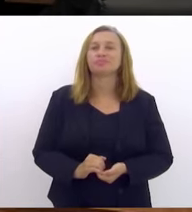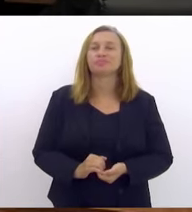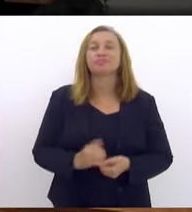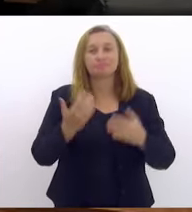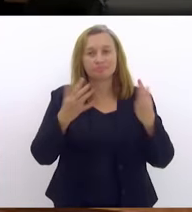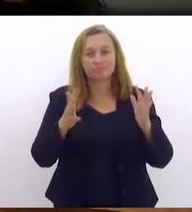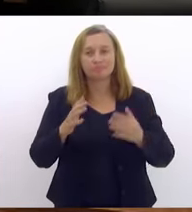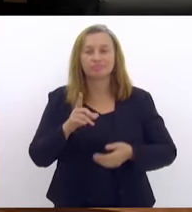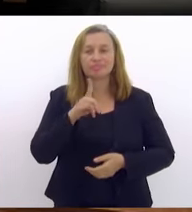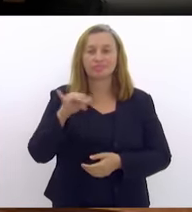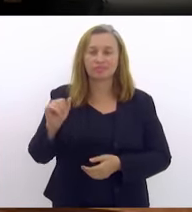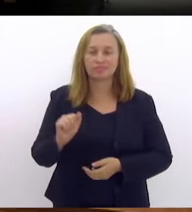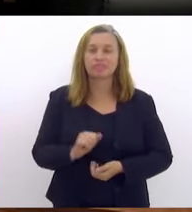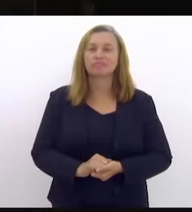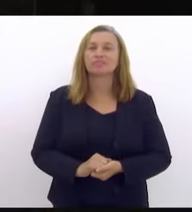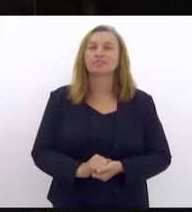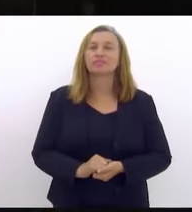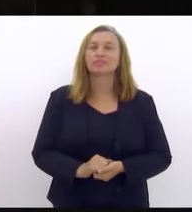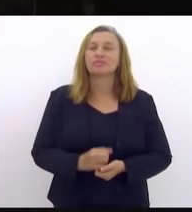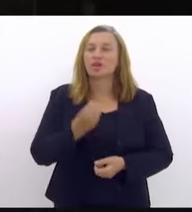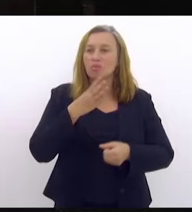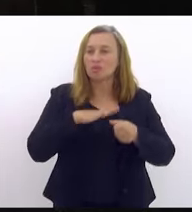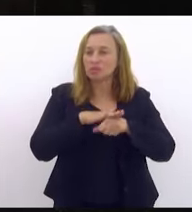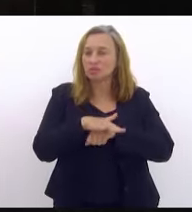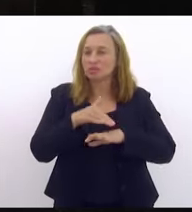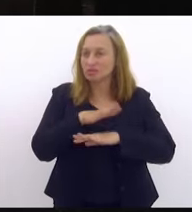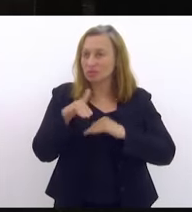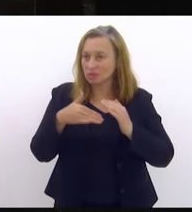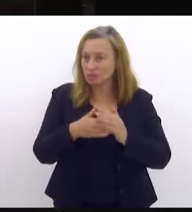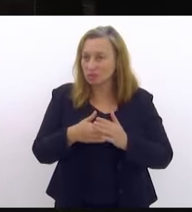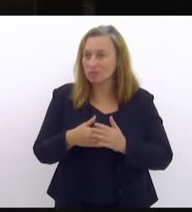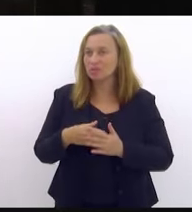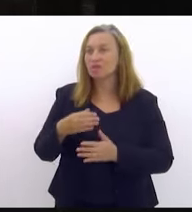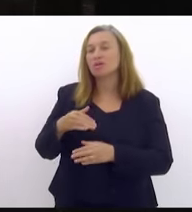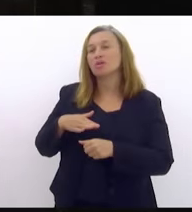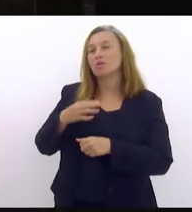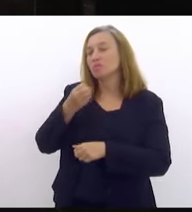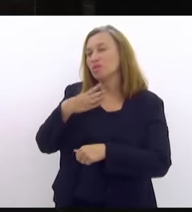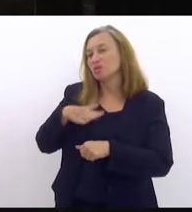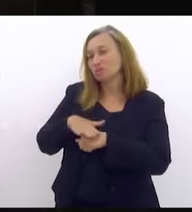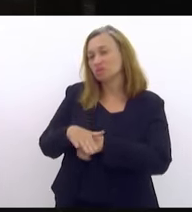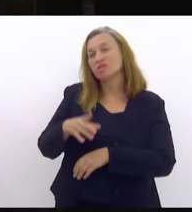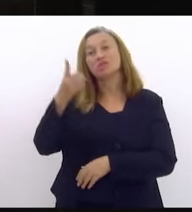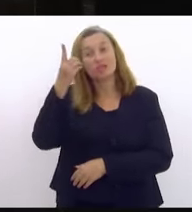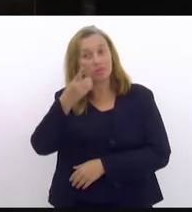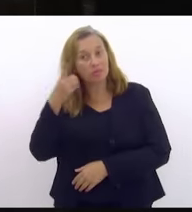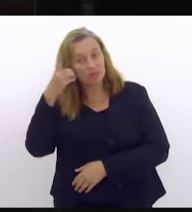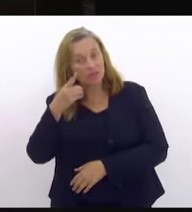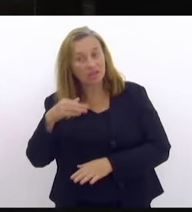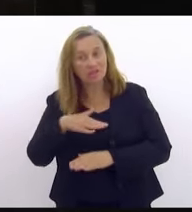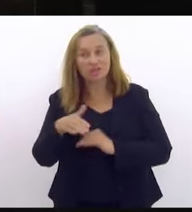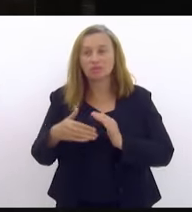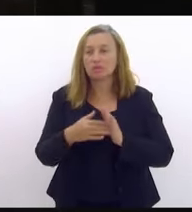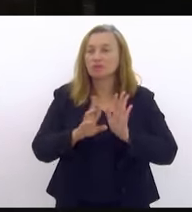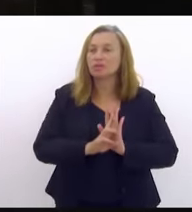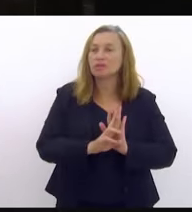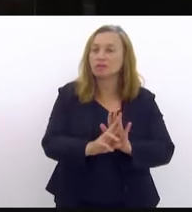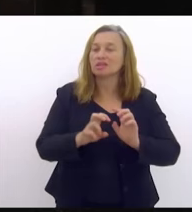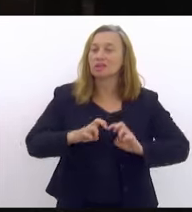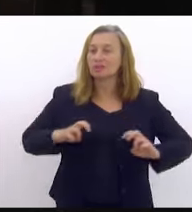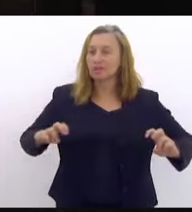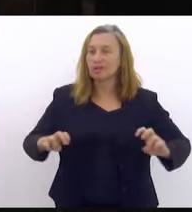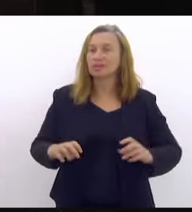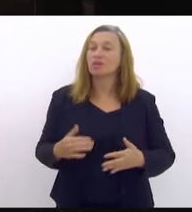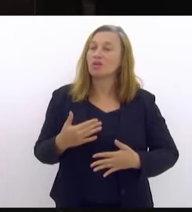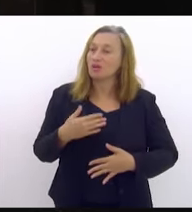Parabéns, Cecília. Boa noite a todos, boa noite, deputado. Boa noite a todos os representantes da mesa.